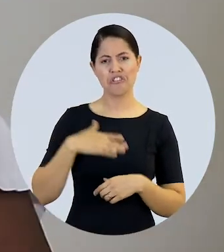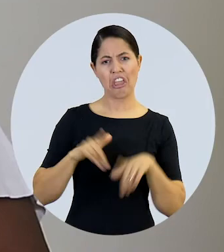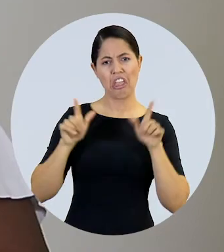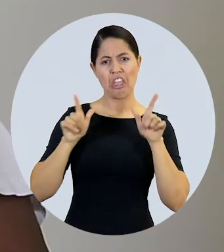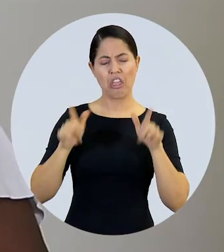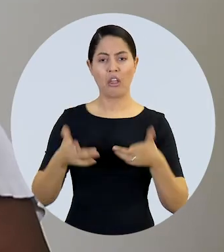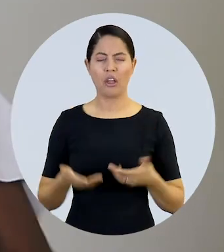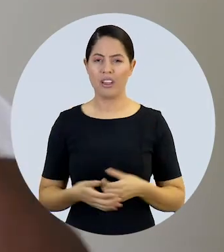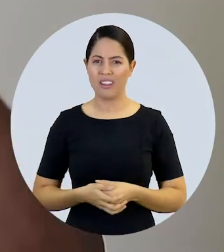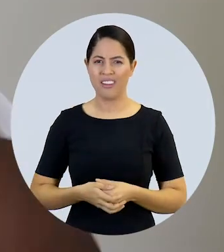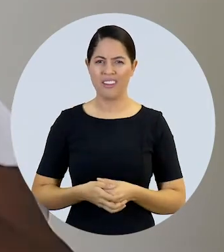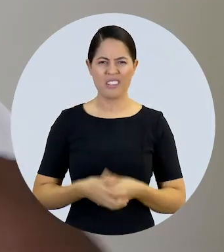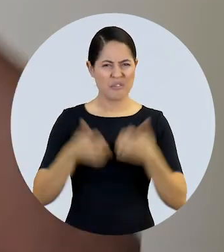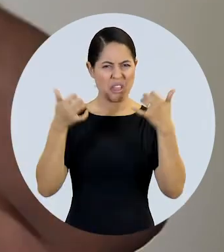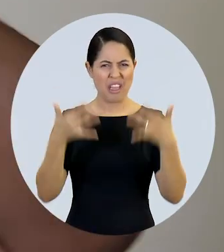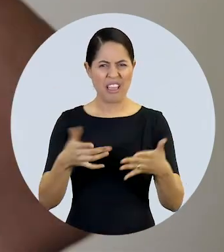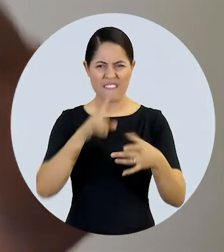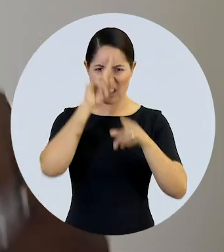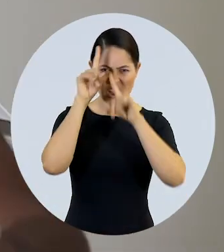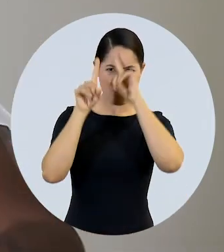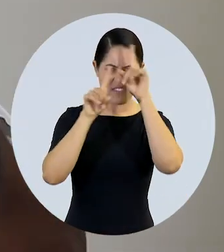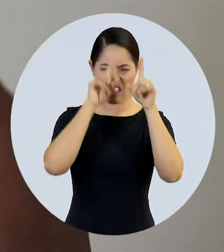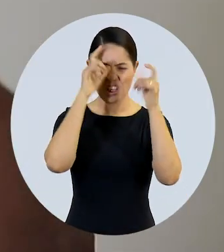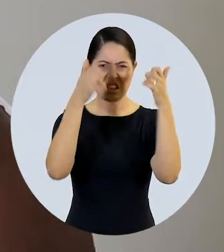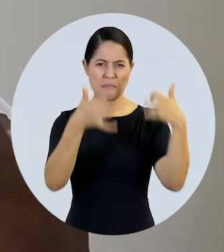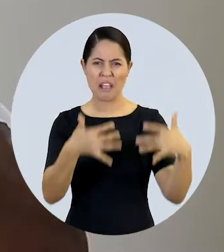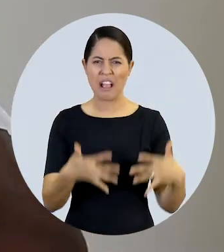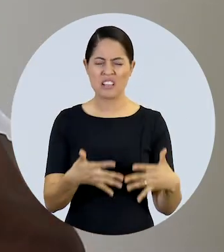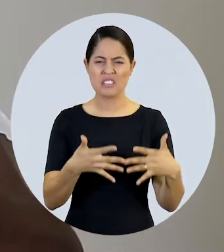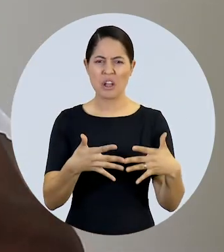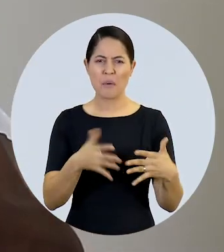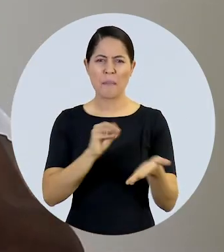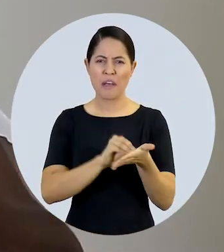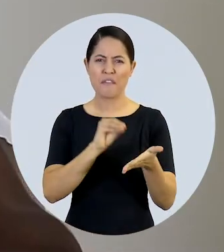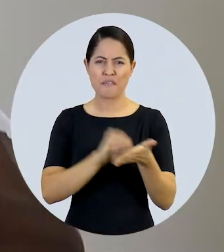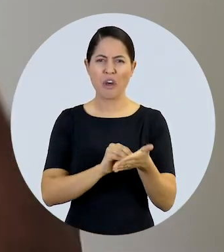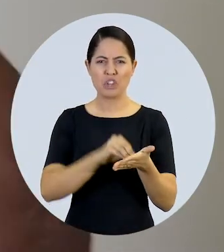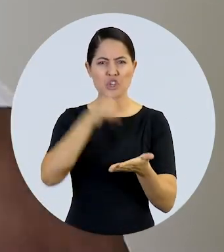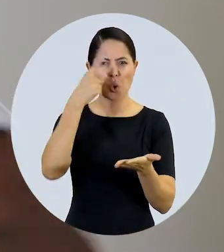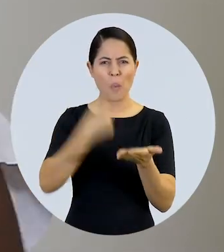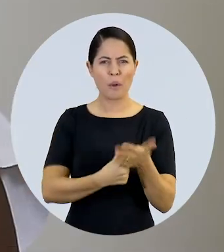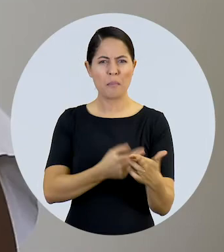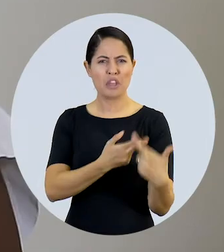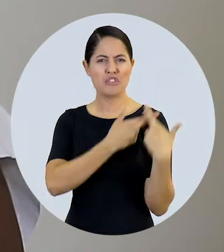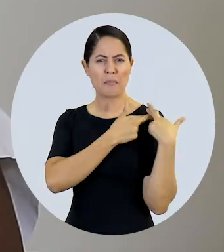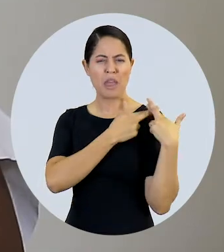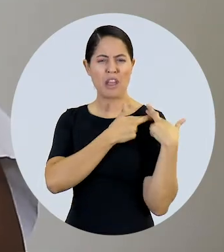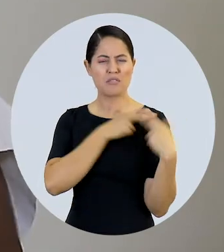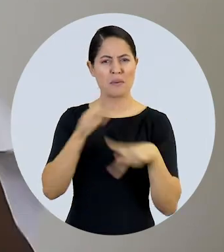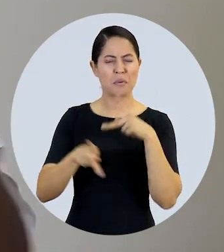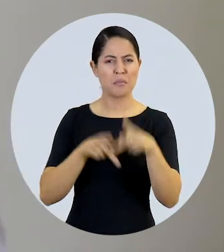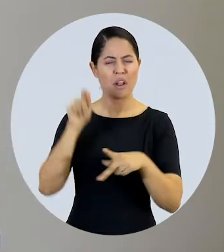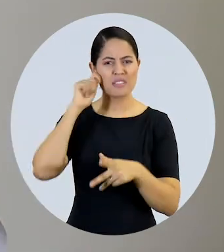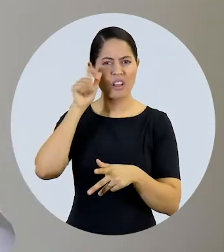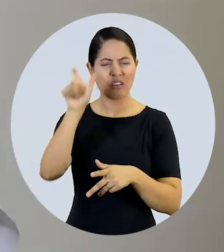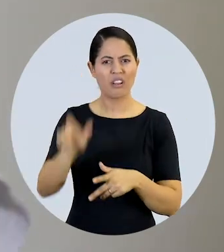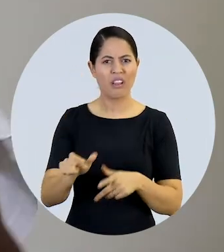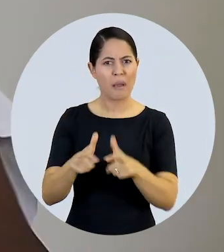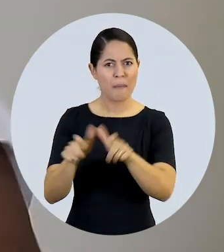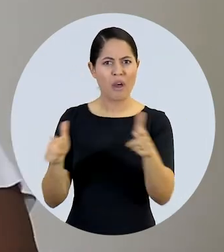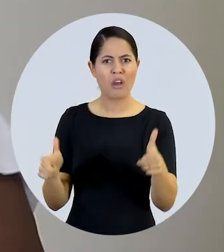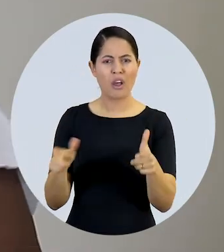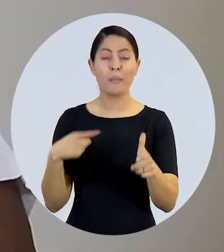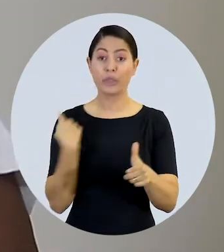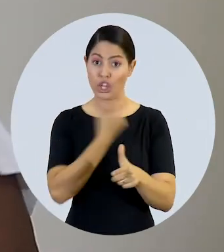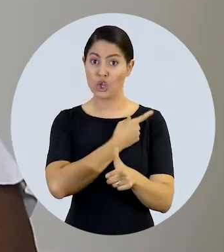ficar fazendo farra. Quer dizer, a justificativa para o descompromisso dele em relação à projeção de